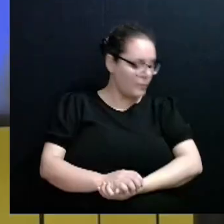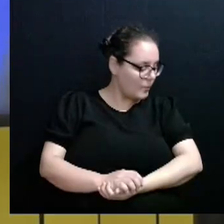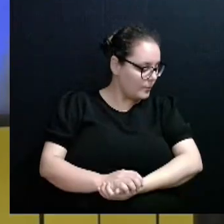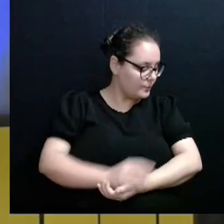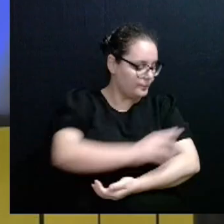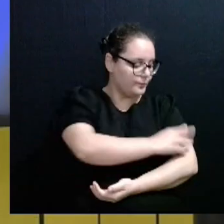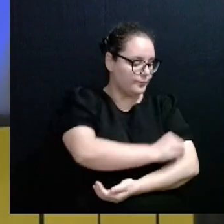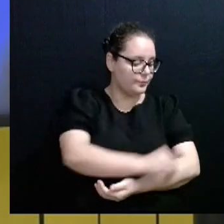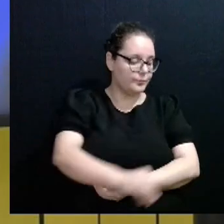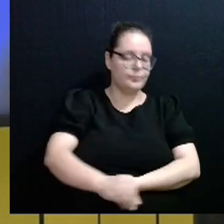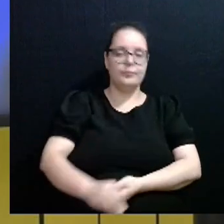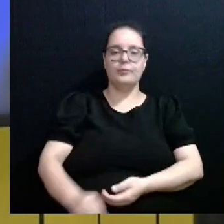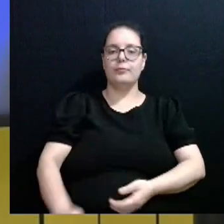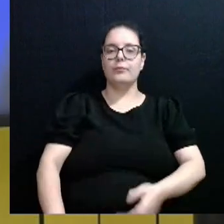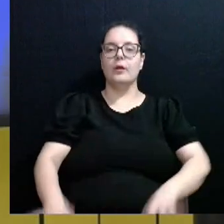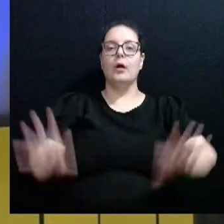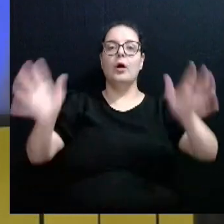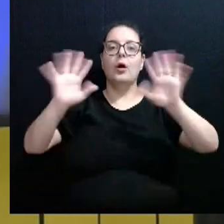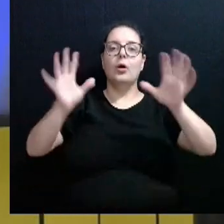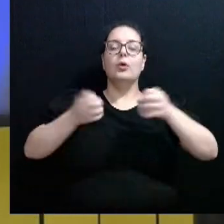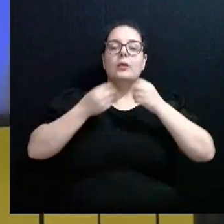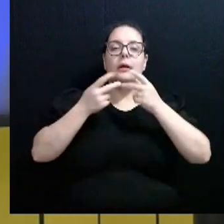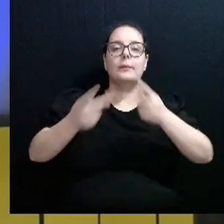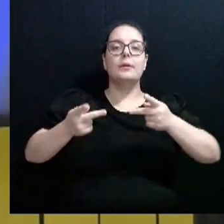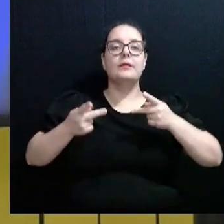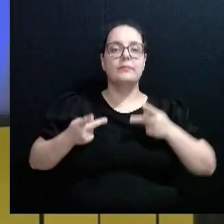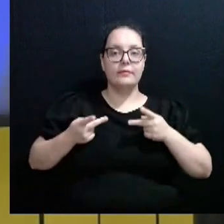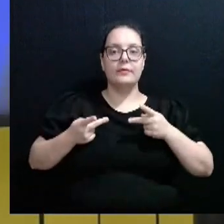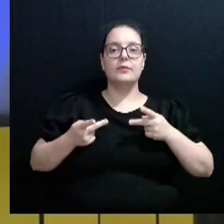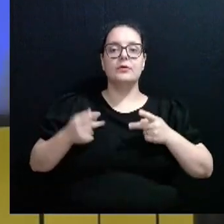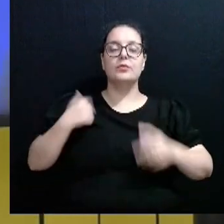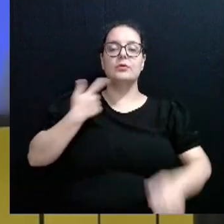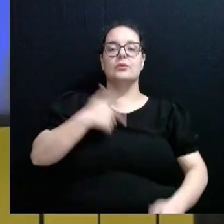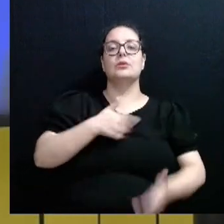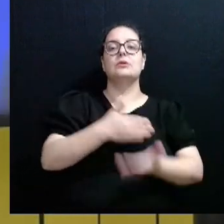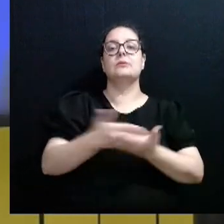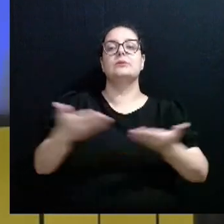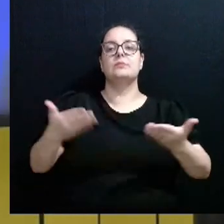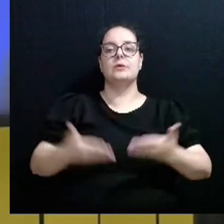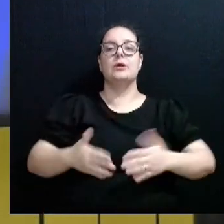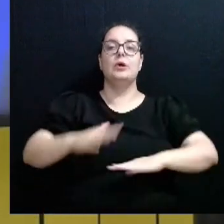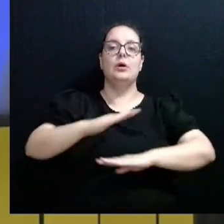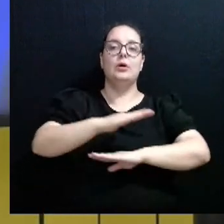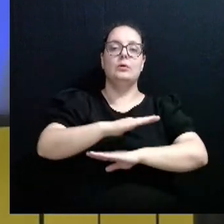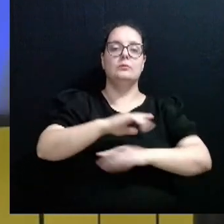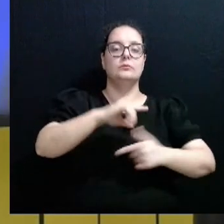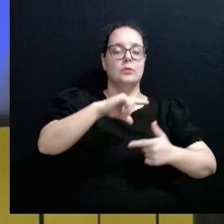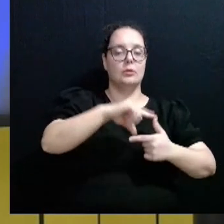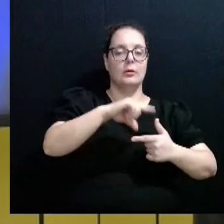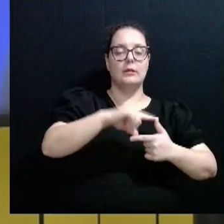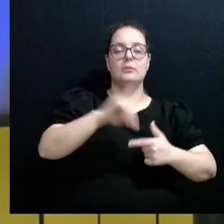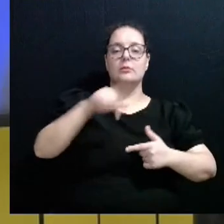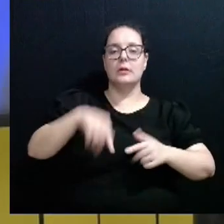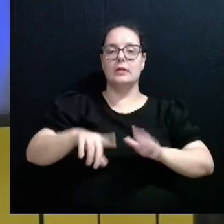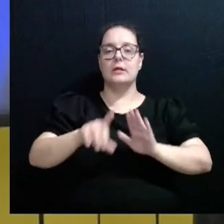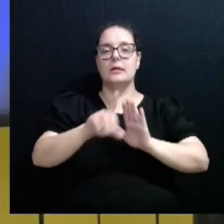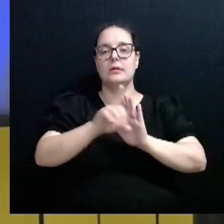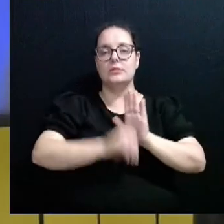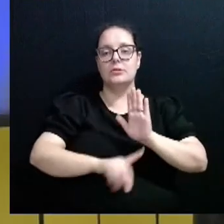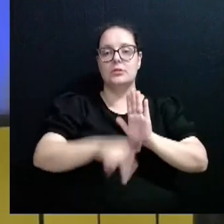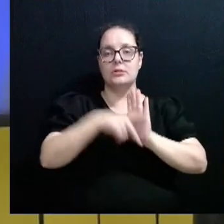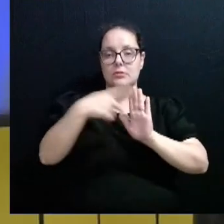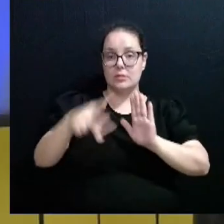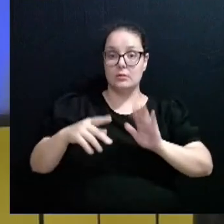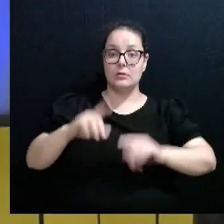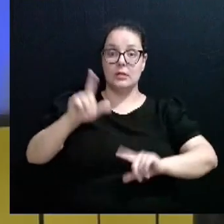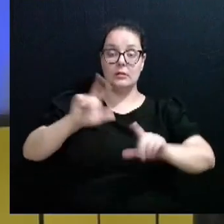Olá, seja muito bem-vindo. Estamos começando agora o quadro É Seu Direito, aqui na TV Câmara Campinas. Hoje,